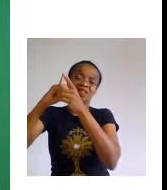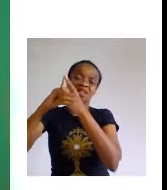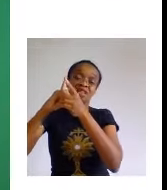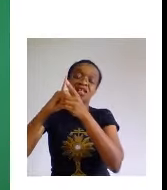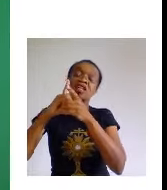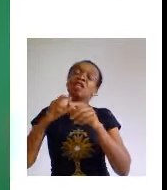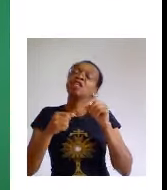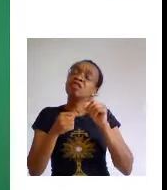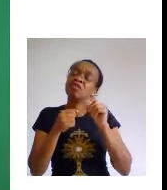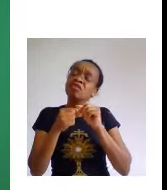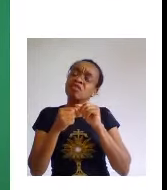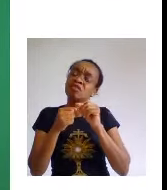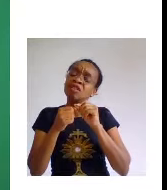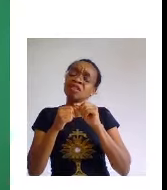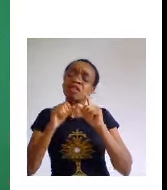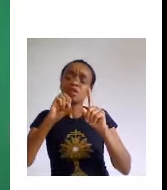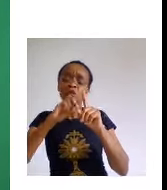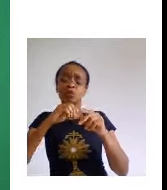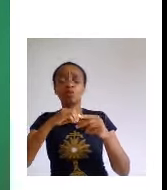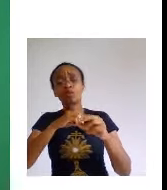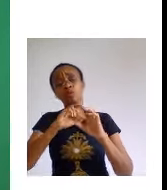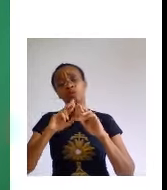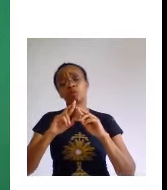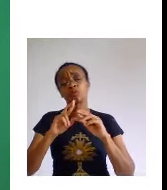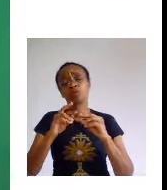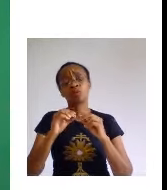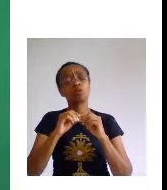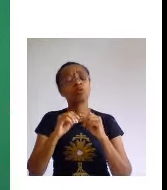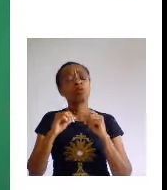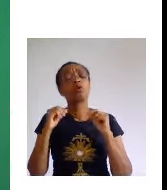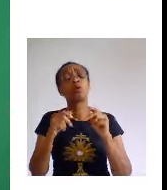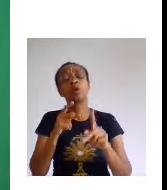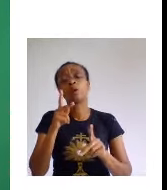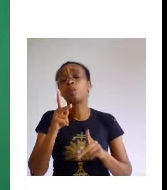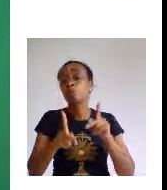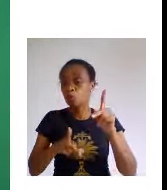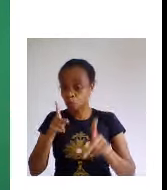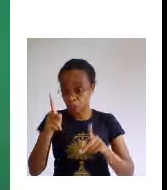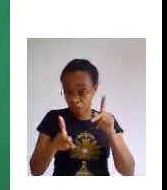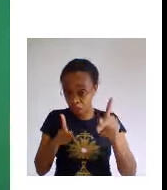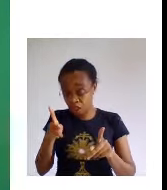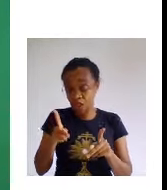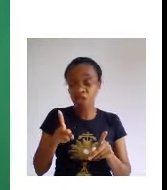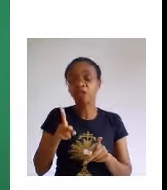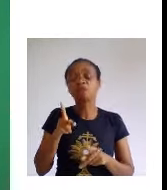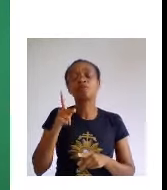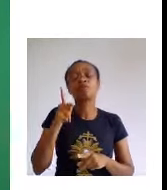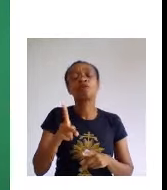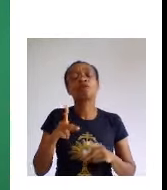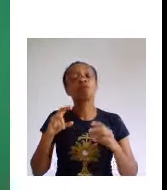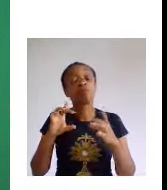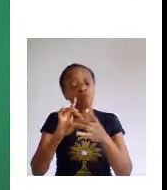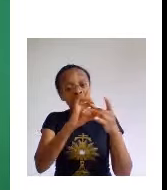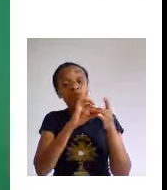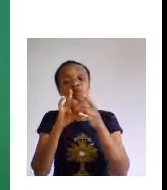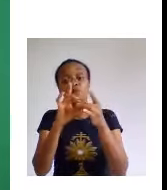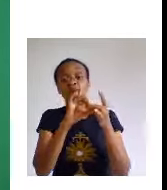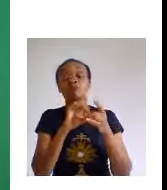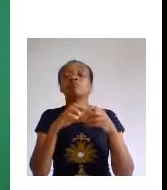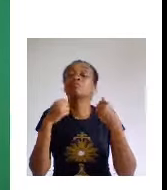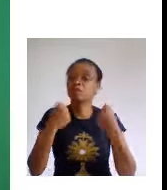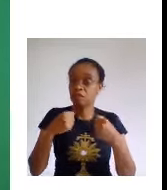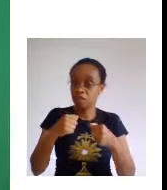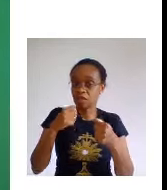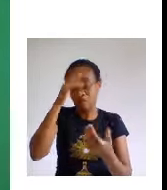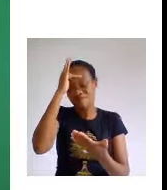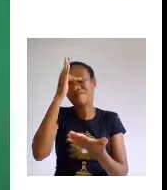novas bases de relações sociais, políticas econômicas com sustentação na nossa fé,